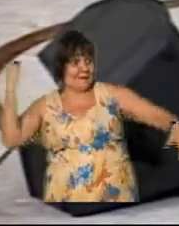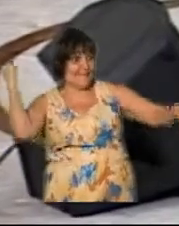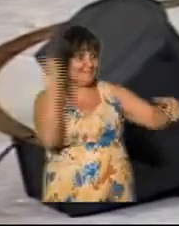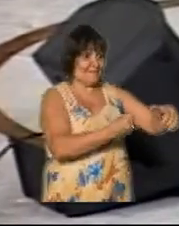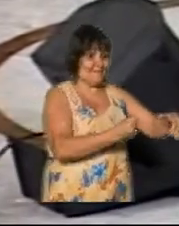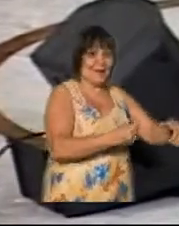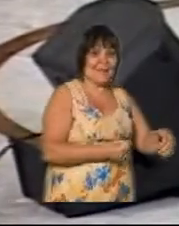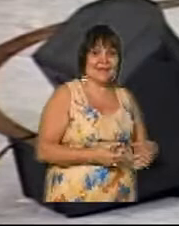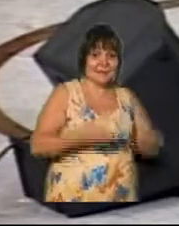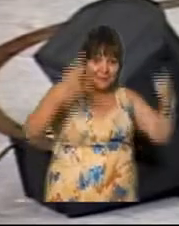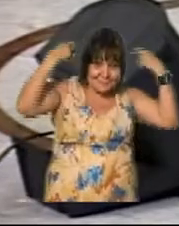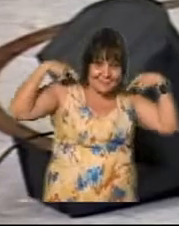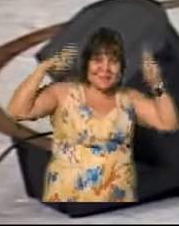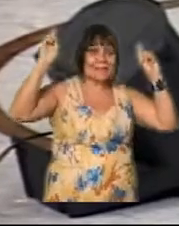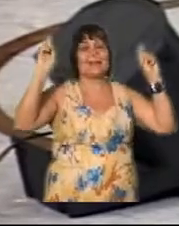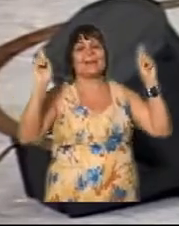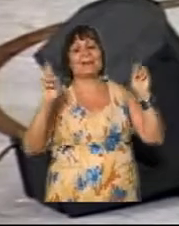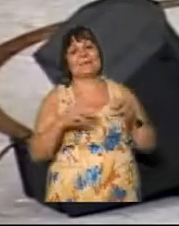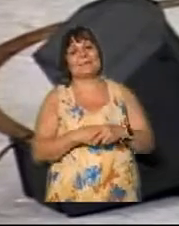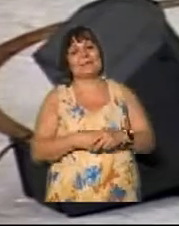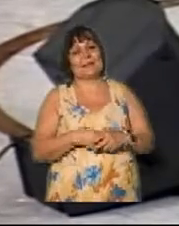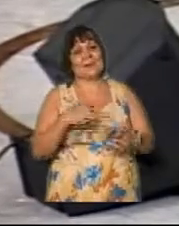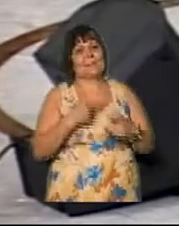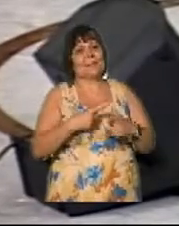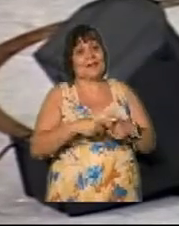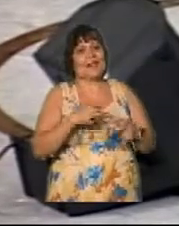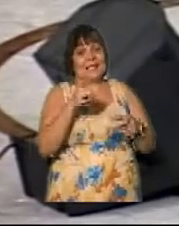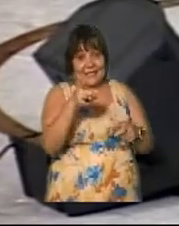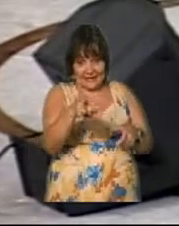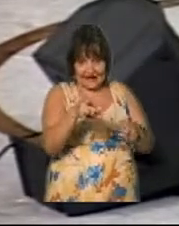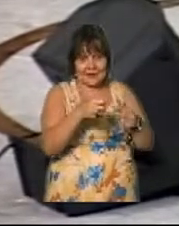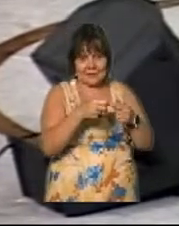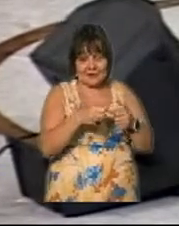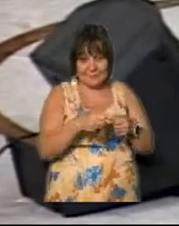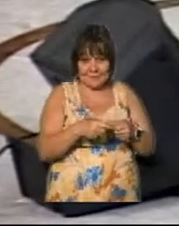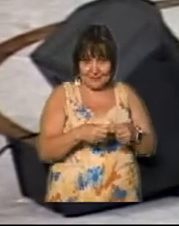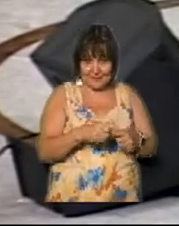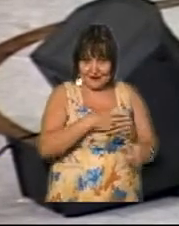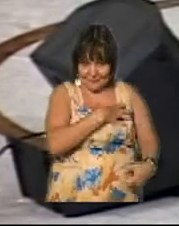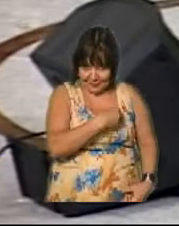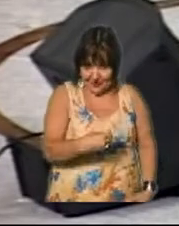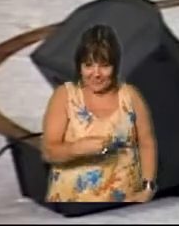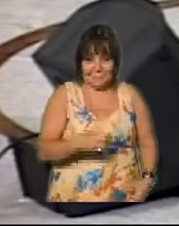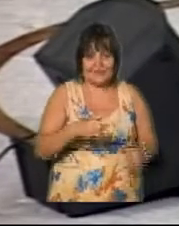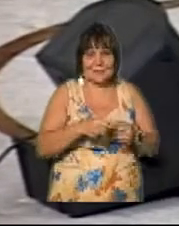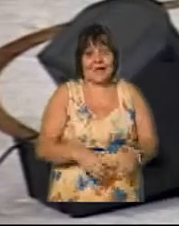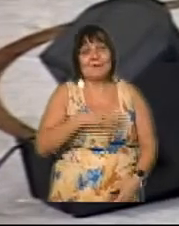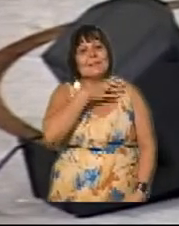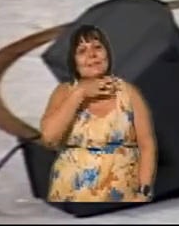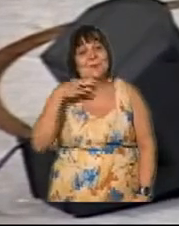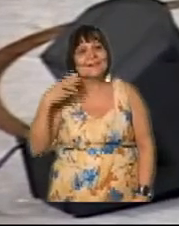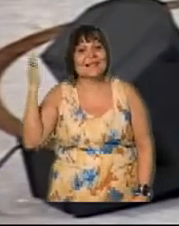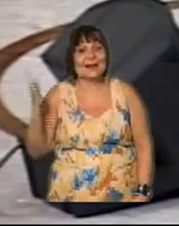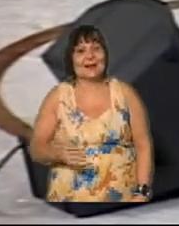um cabrito cevado, esse meu filho estava morto e reviveu. Olha que serviço Jesus veio trazer a esta